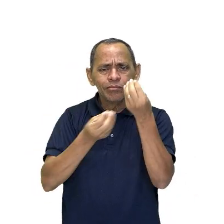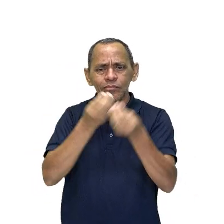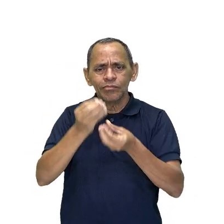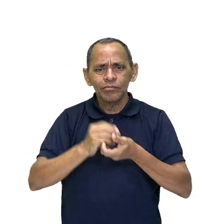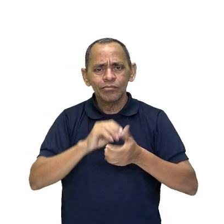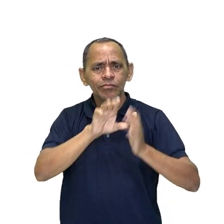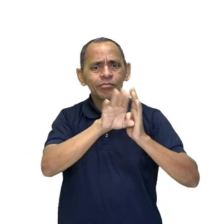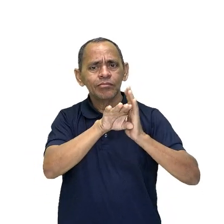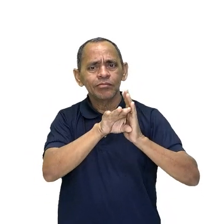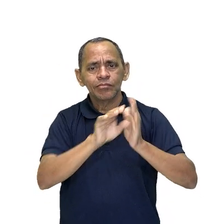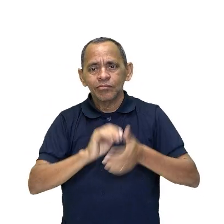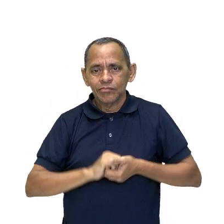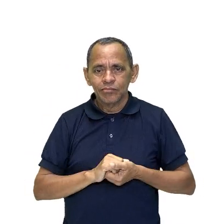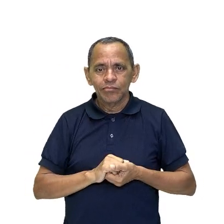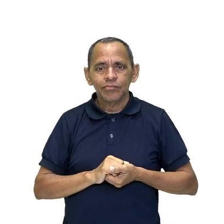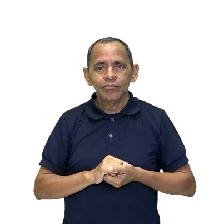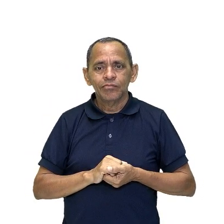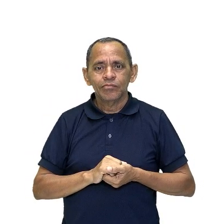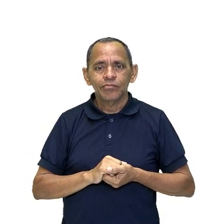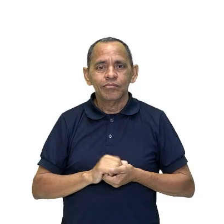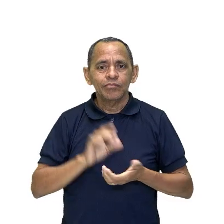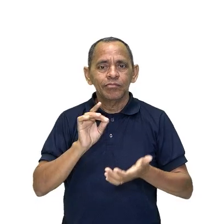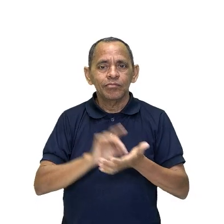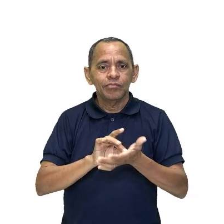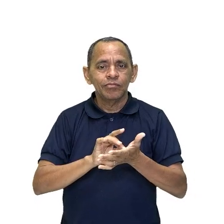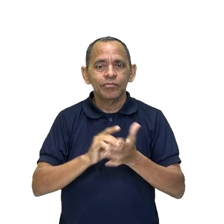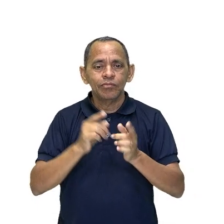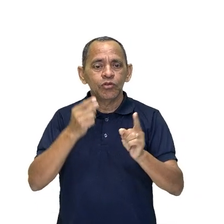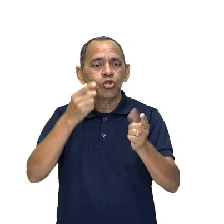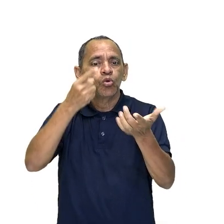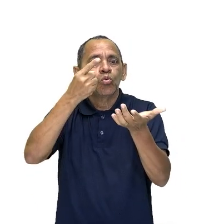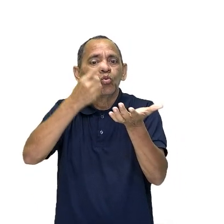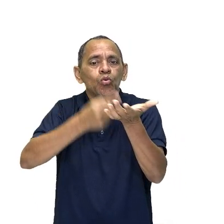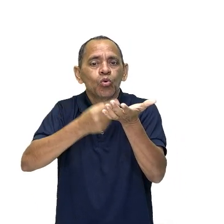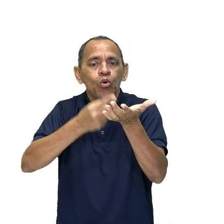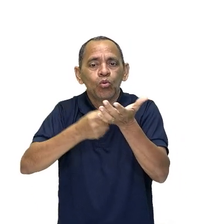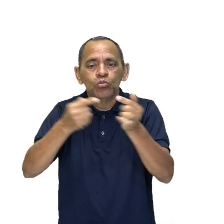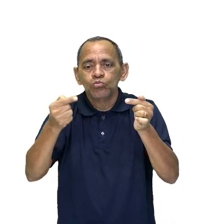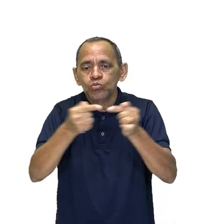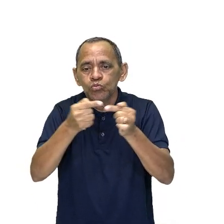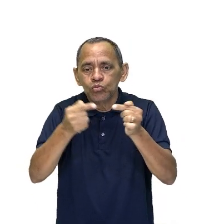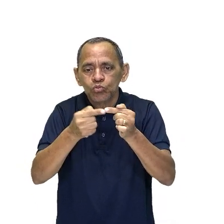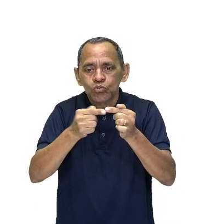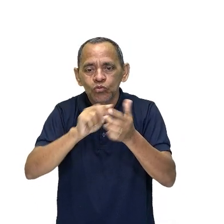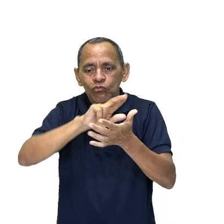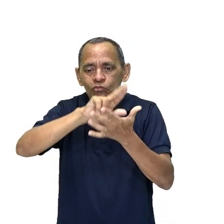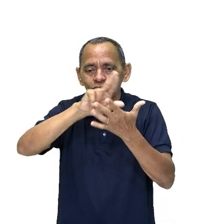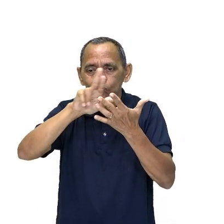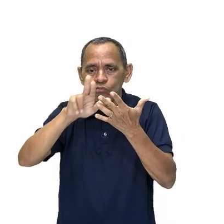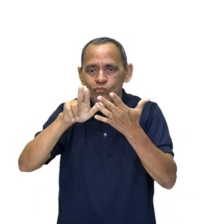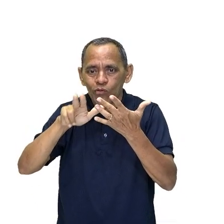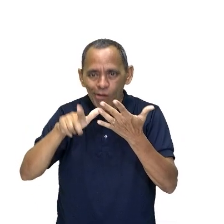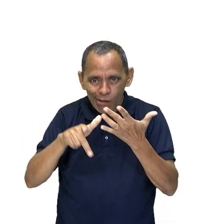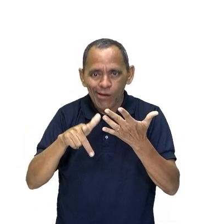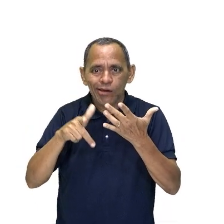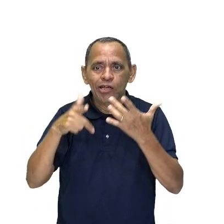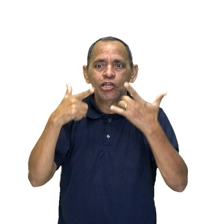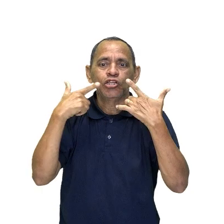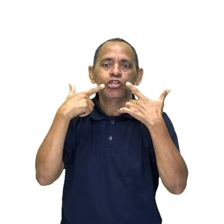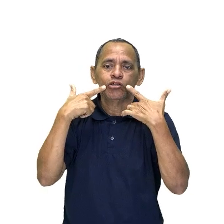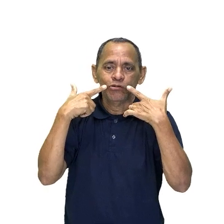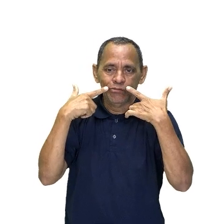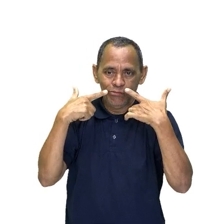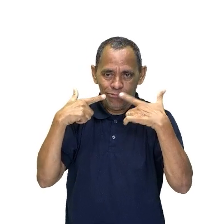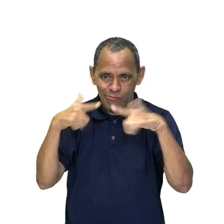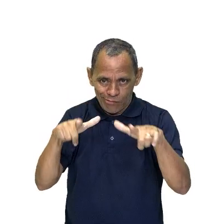é exatamente a combinação de diferentes linguagens. E você tem,